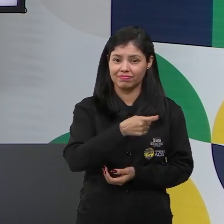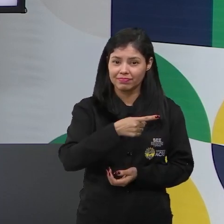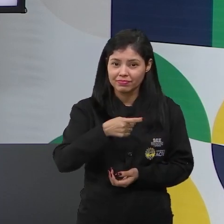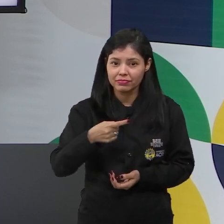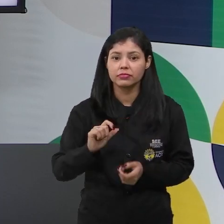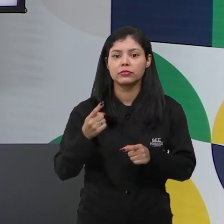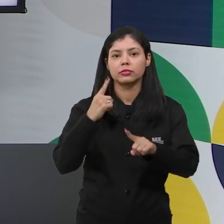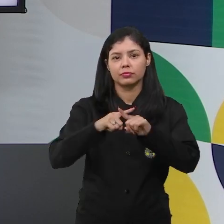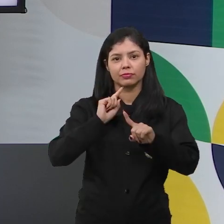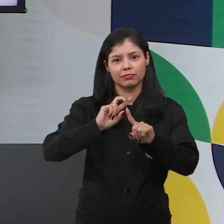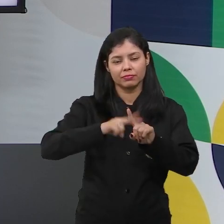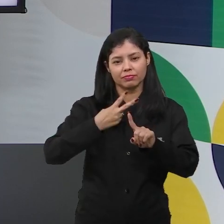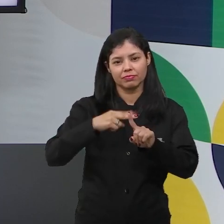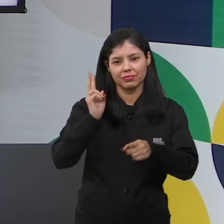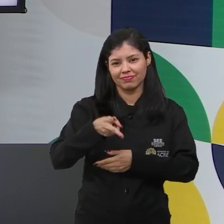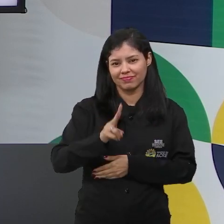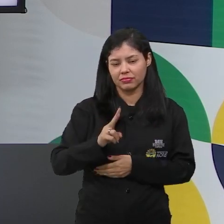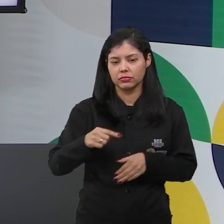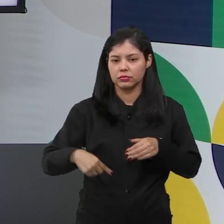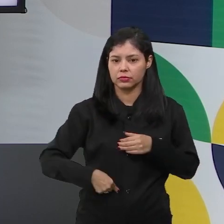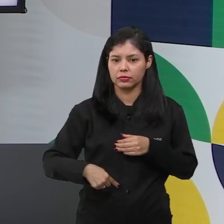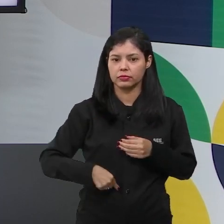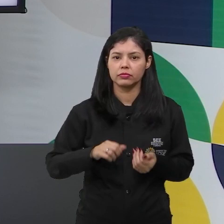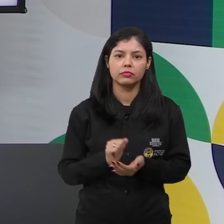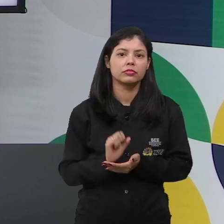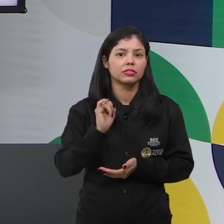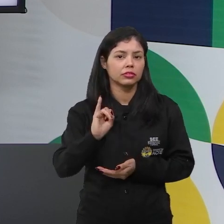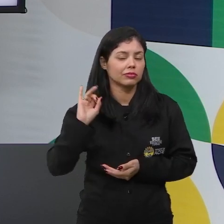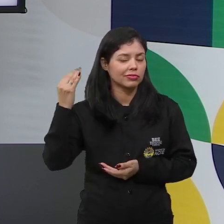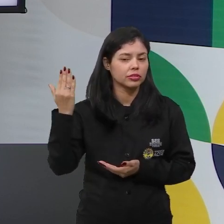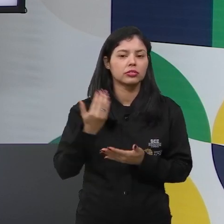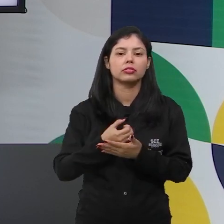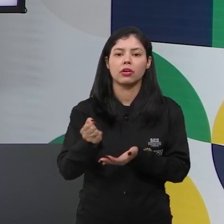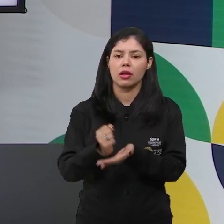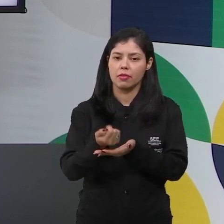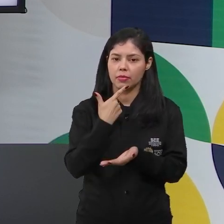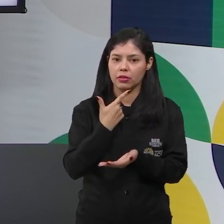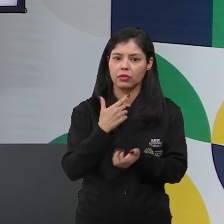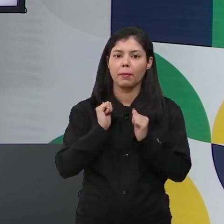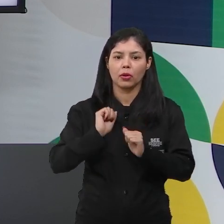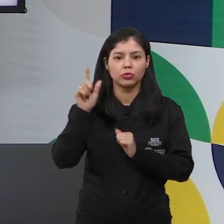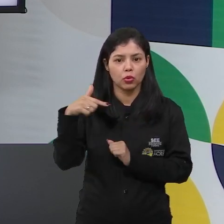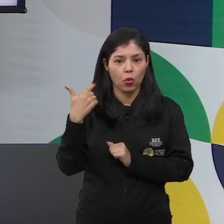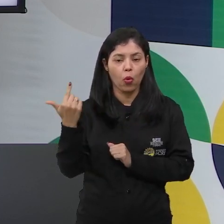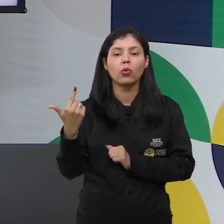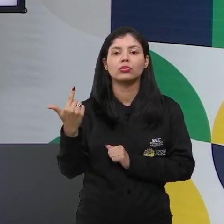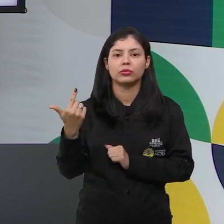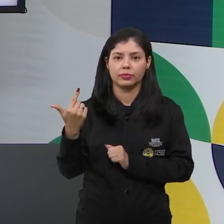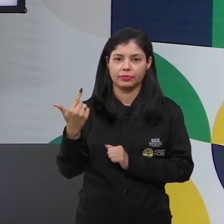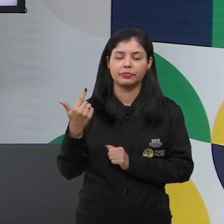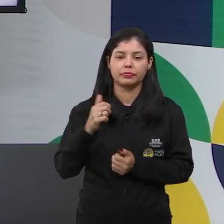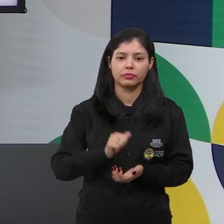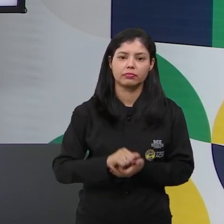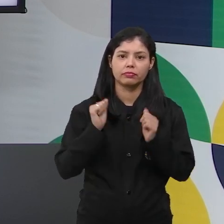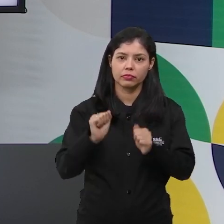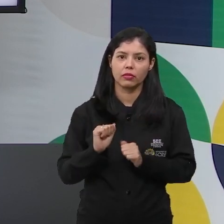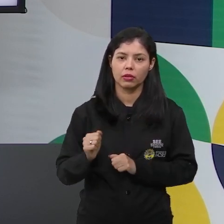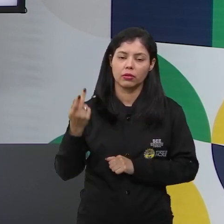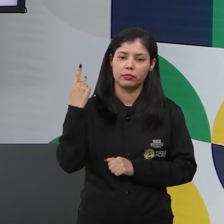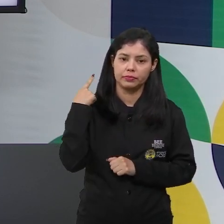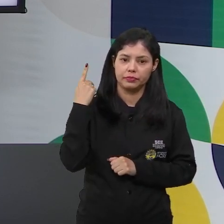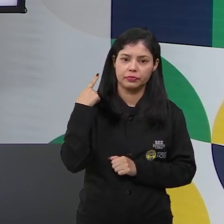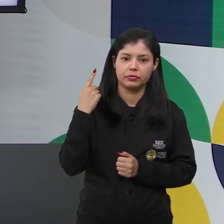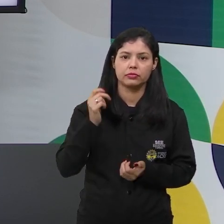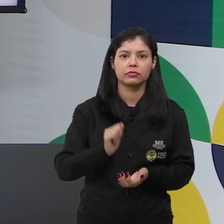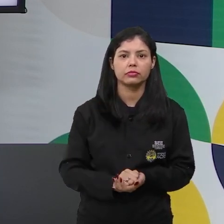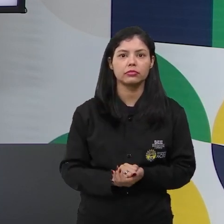se multiplica ali no intestino e se ela não é tratada, ela pode atacar outros tipos de órgãos. Então, ela pode ir para o pulmão,